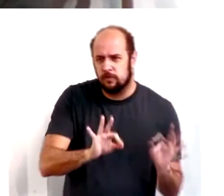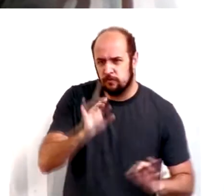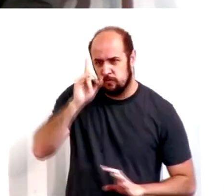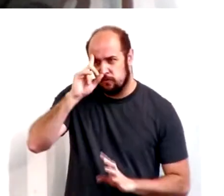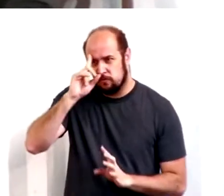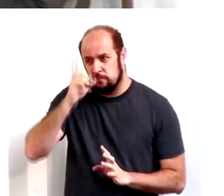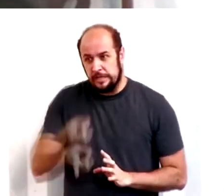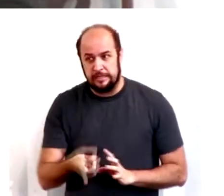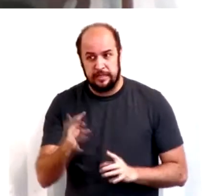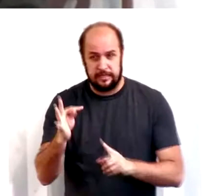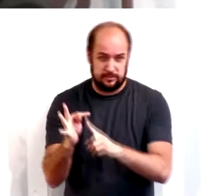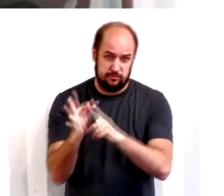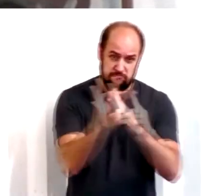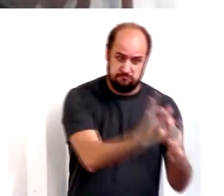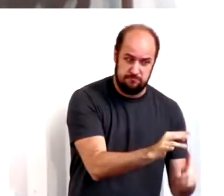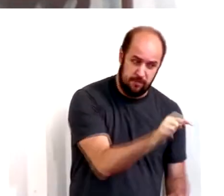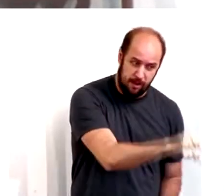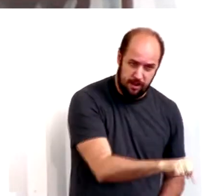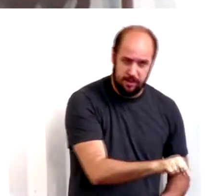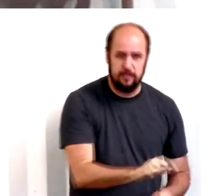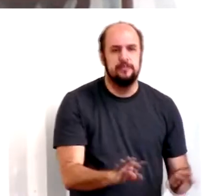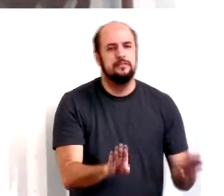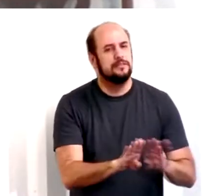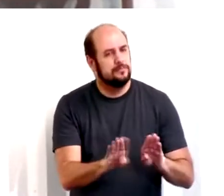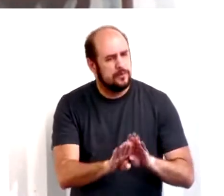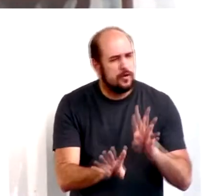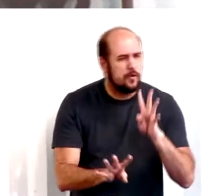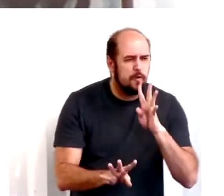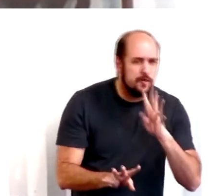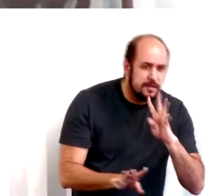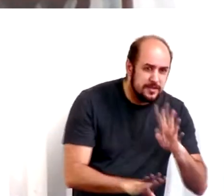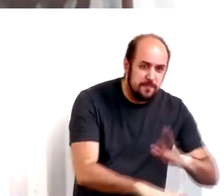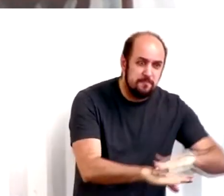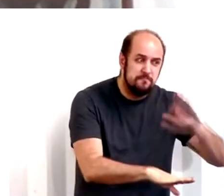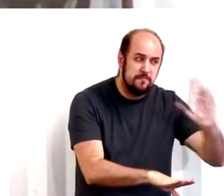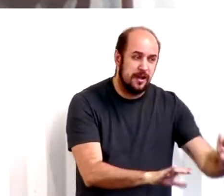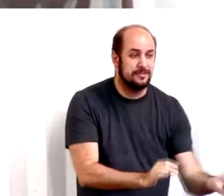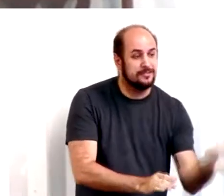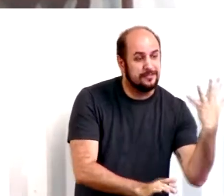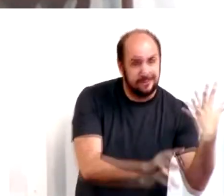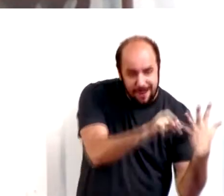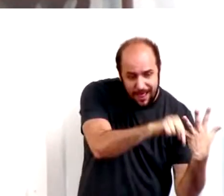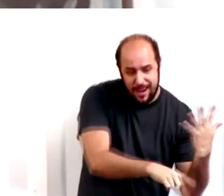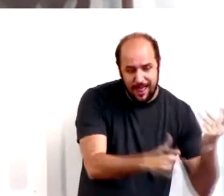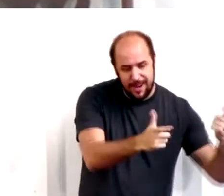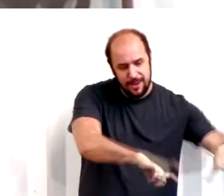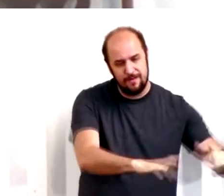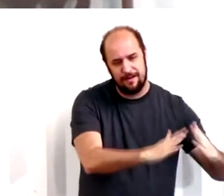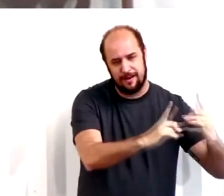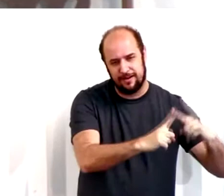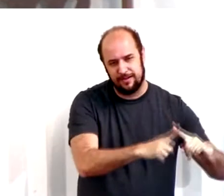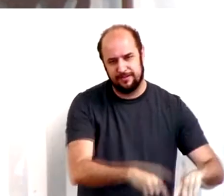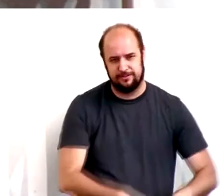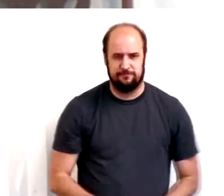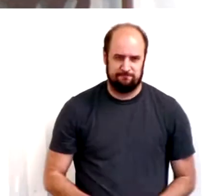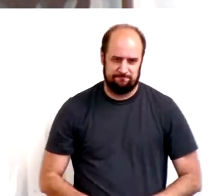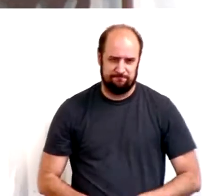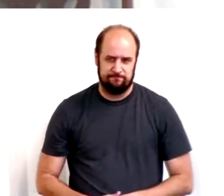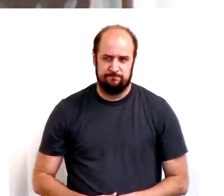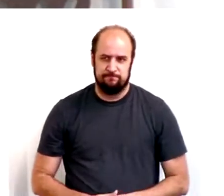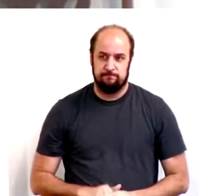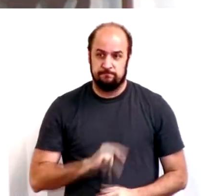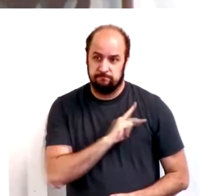enviar Timóteo é também para ter mais conhecimento da situação deles.